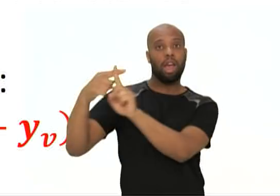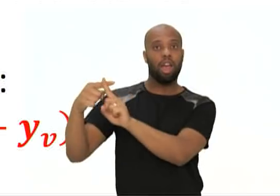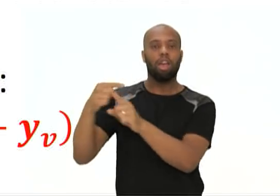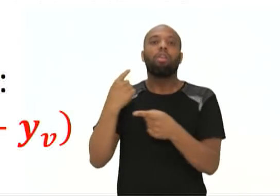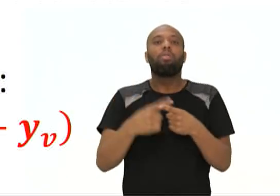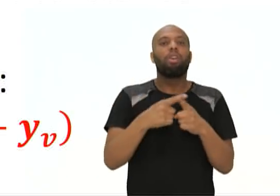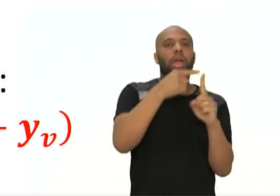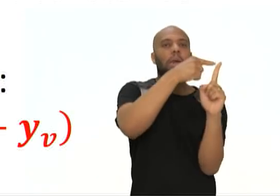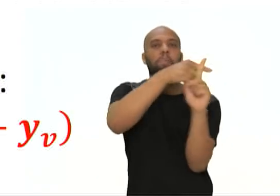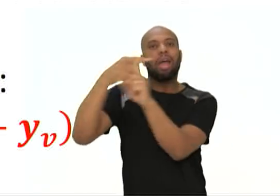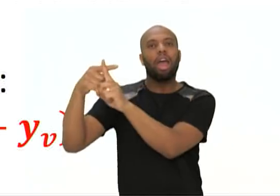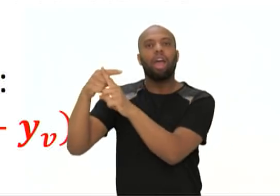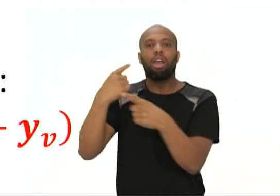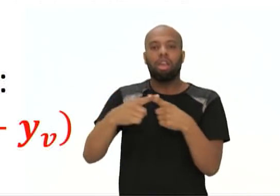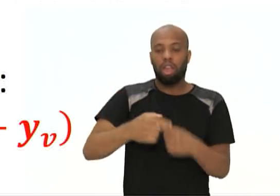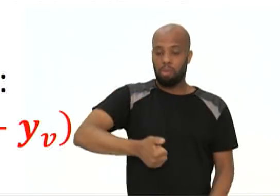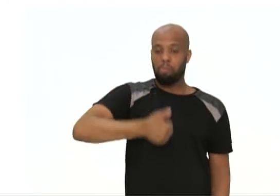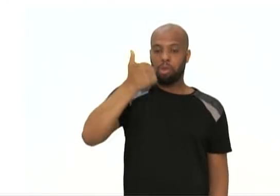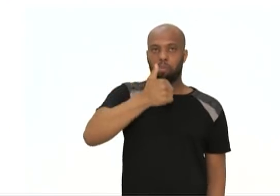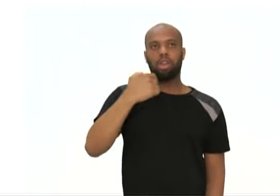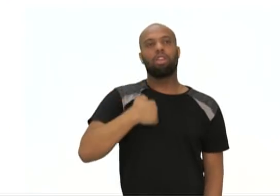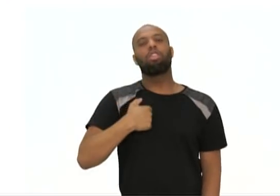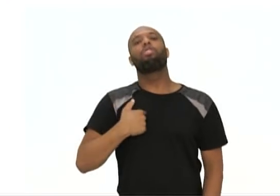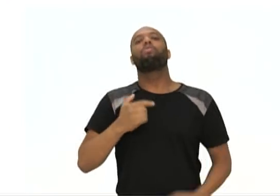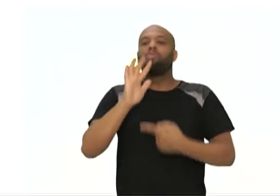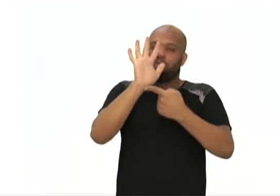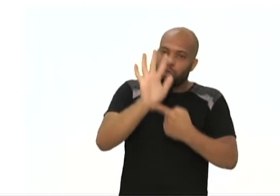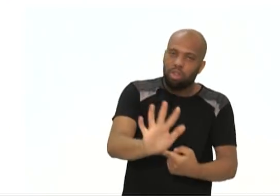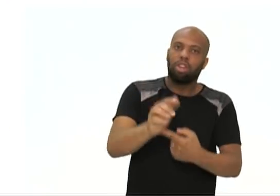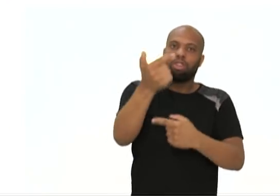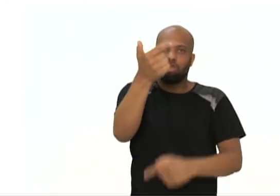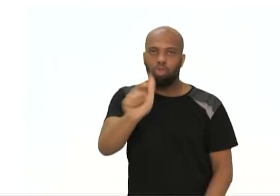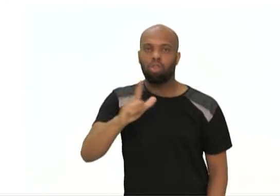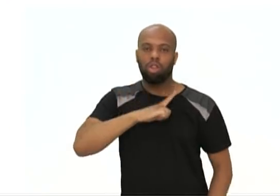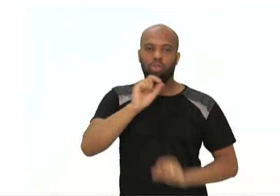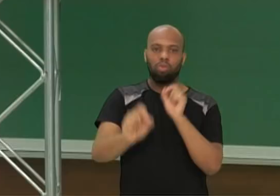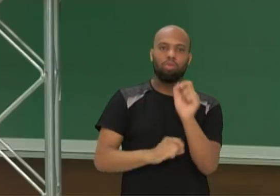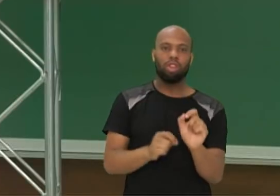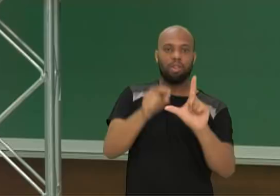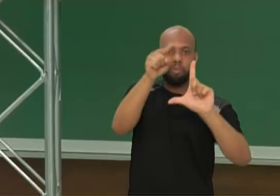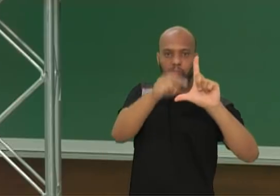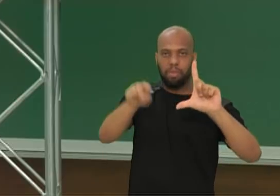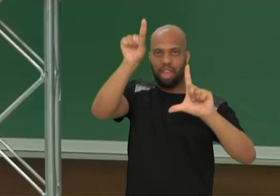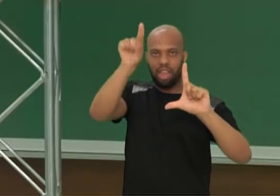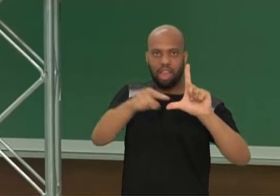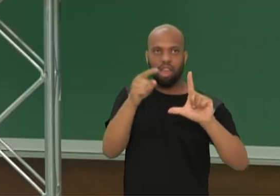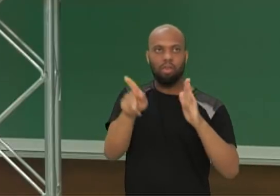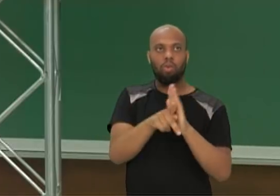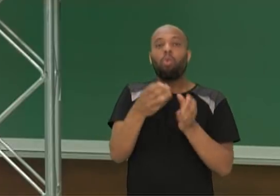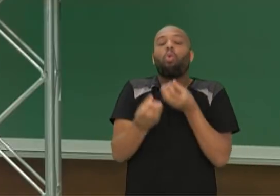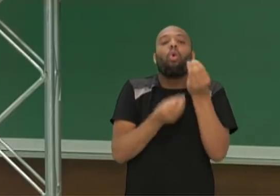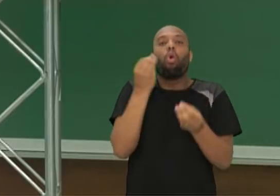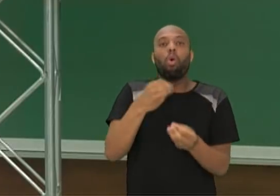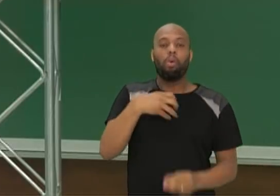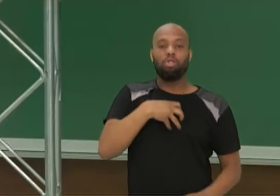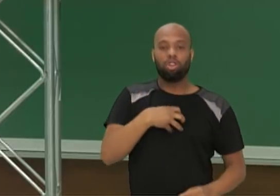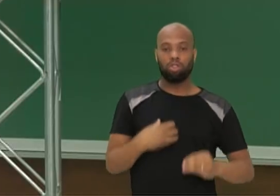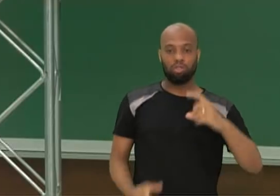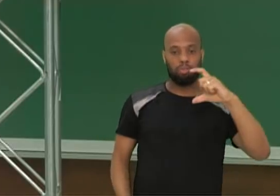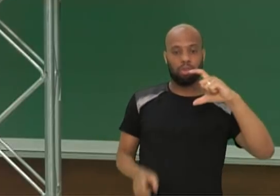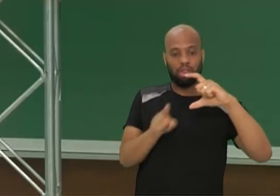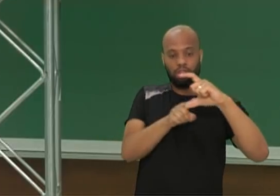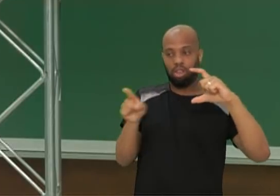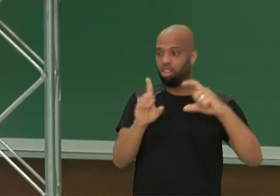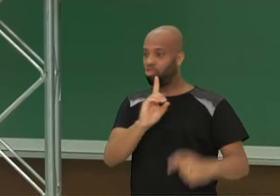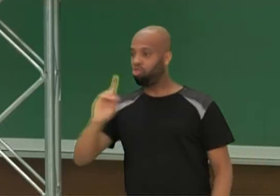quê? No primeiro caso, volto de novo, eu tenho a parábola voltada para a direita. Lembra que para a direita os